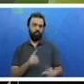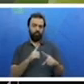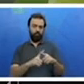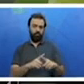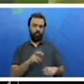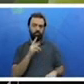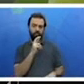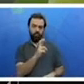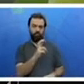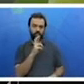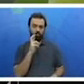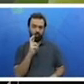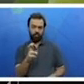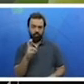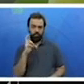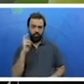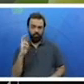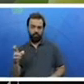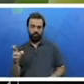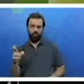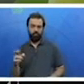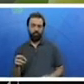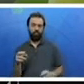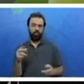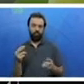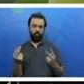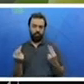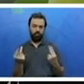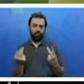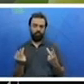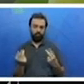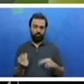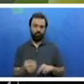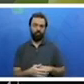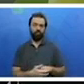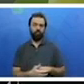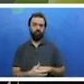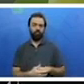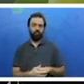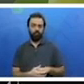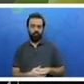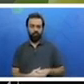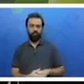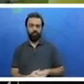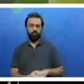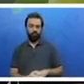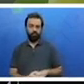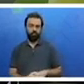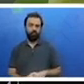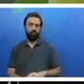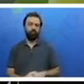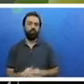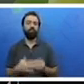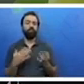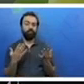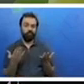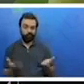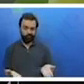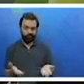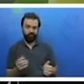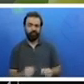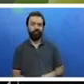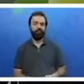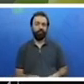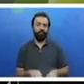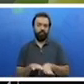Portanto, nós já sabemos que quando a gente multiplica todos, temos o mesmo resultado. Portanto,